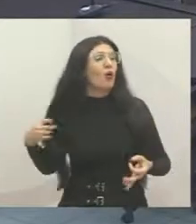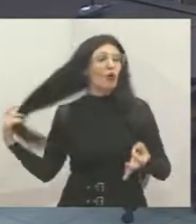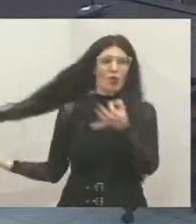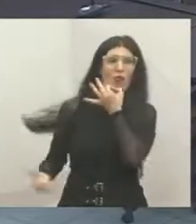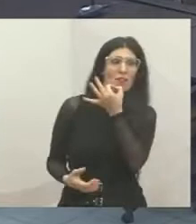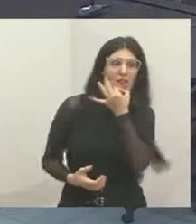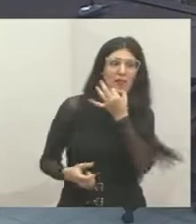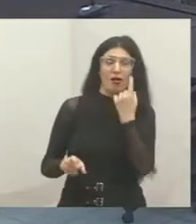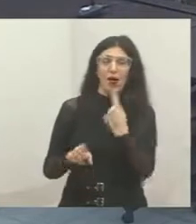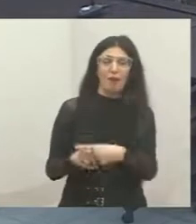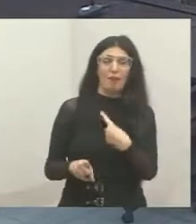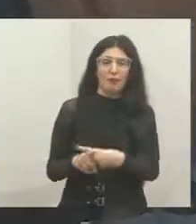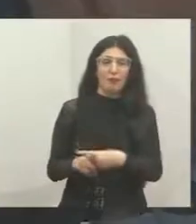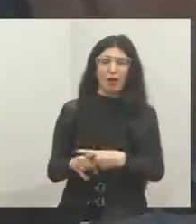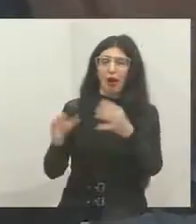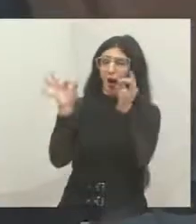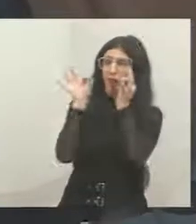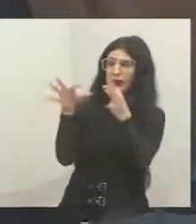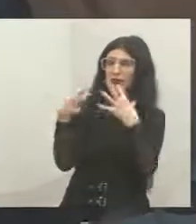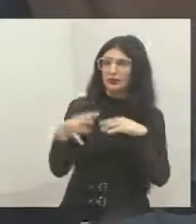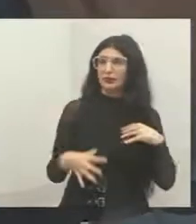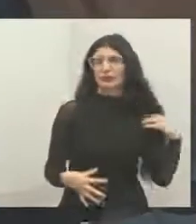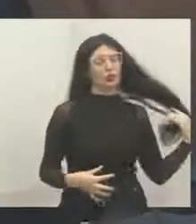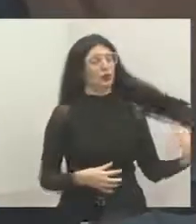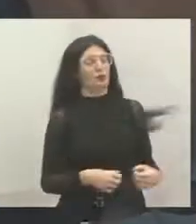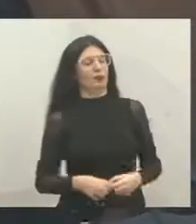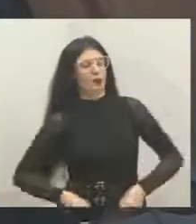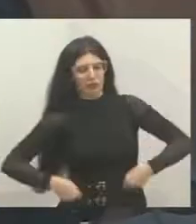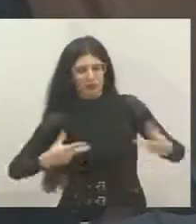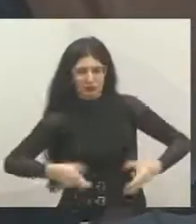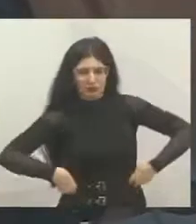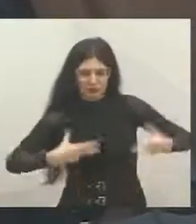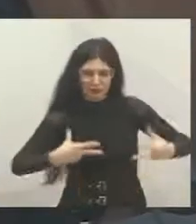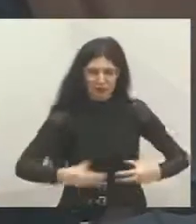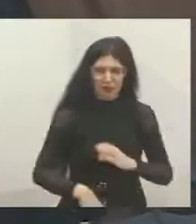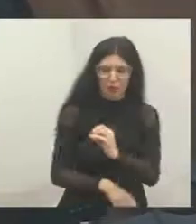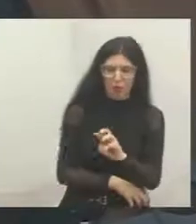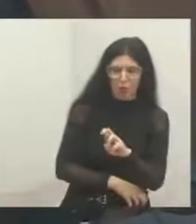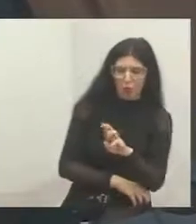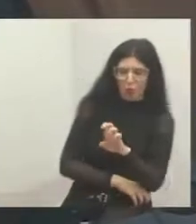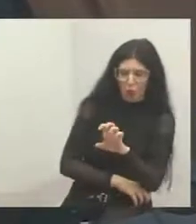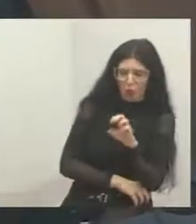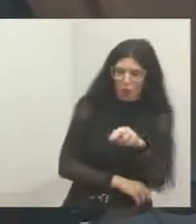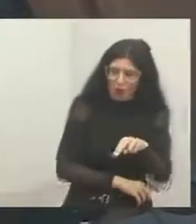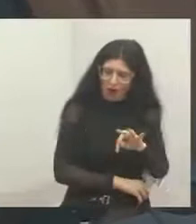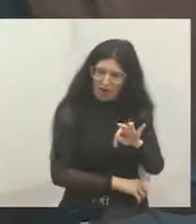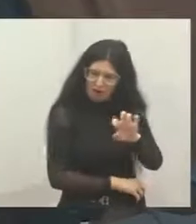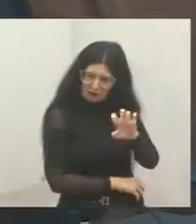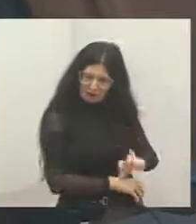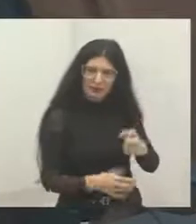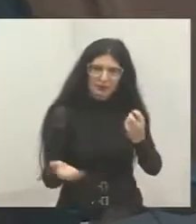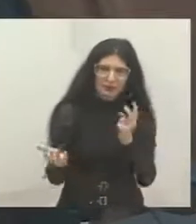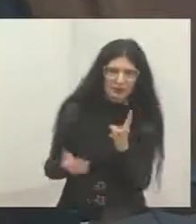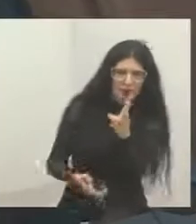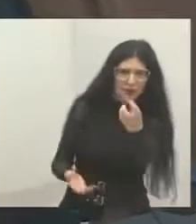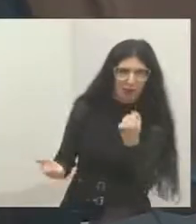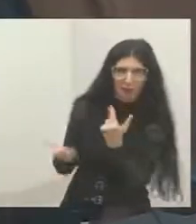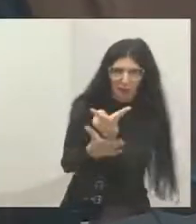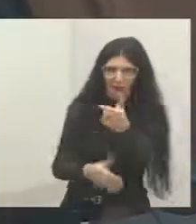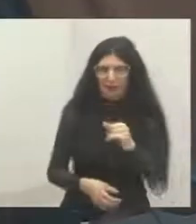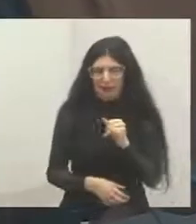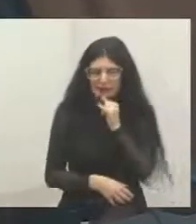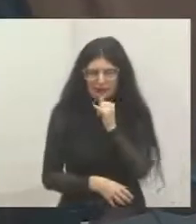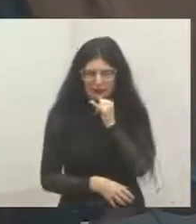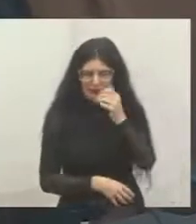porque pois sim, chama a atenção da gente quando você fala despesa corrente. Outras despesas correntes, você falou que é de material